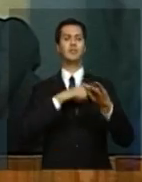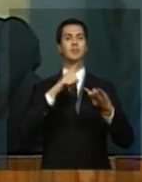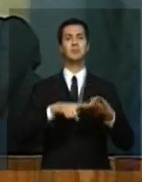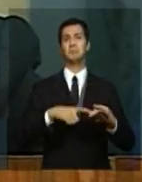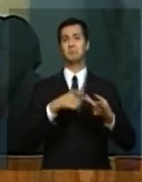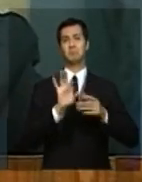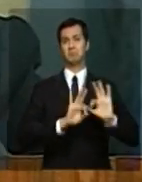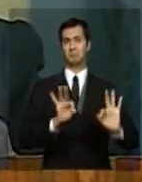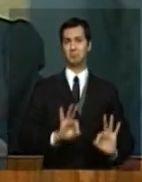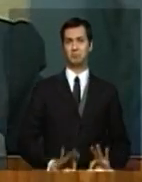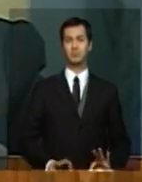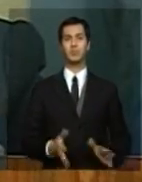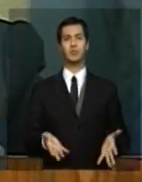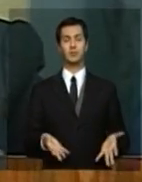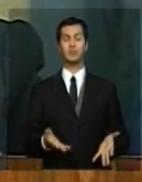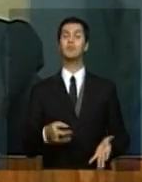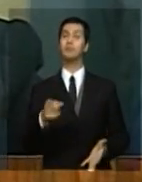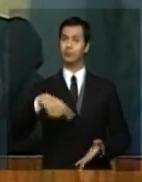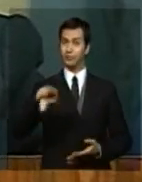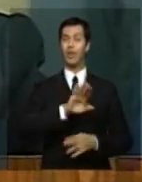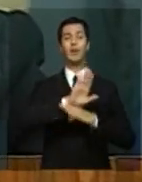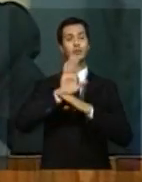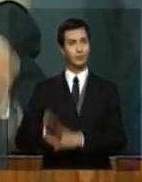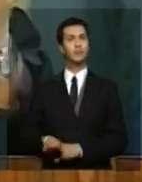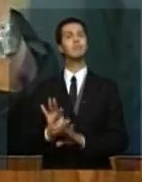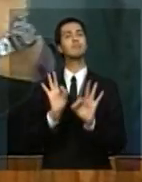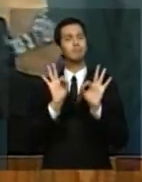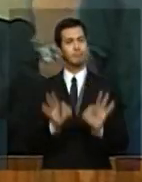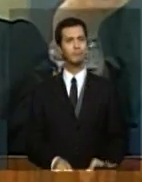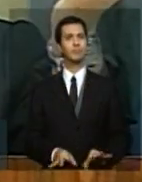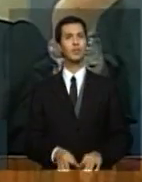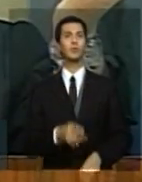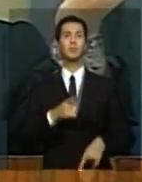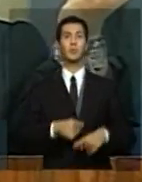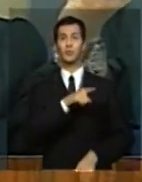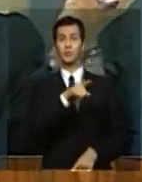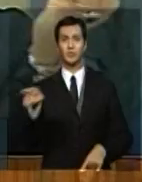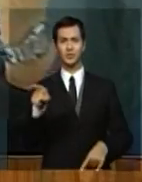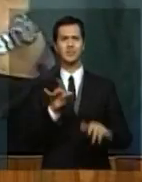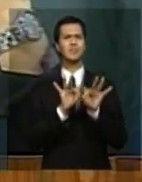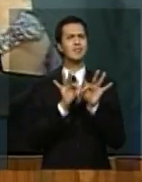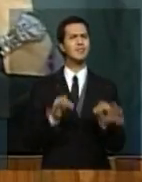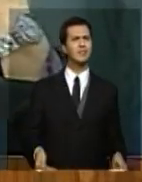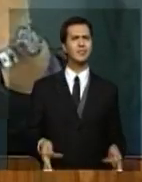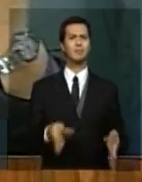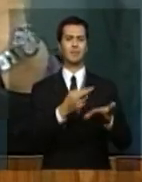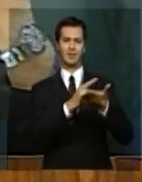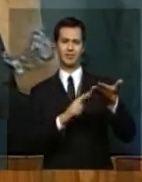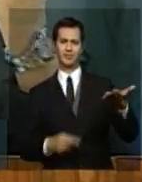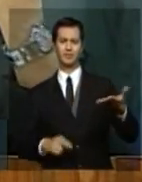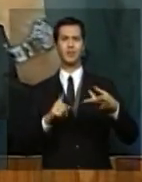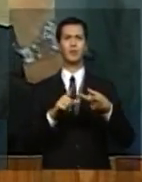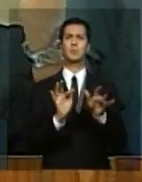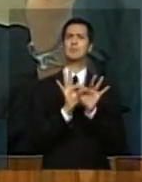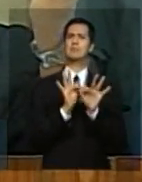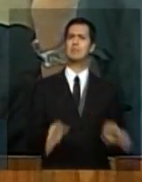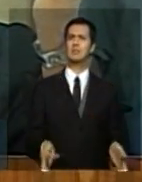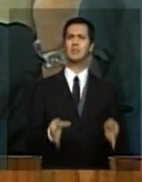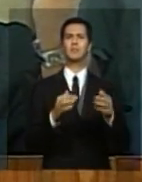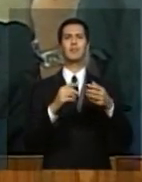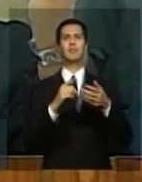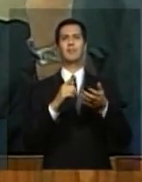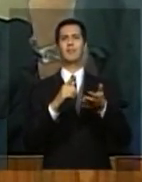científico exatamente mas nesta pequena redação neste pequeno artigo